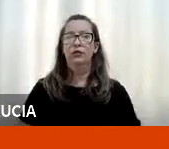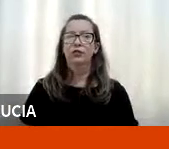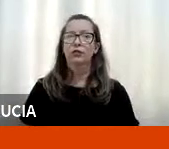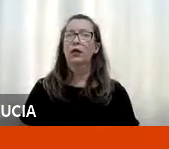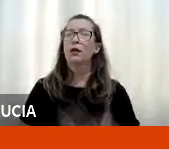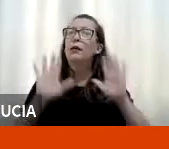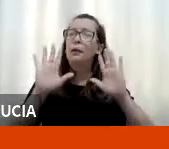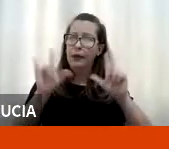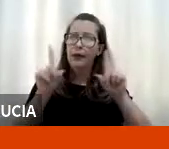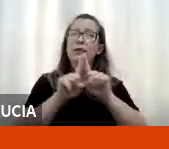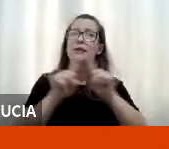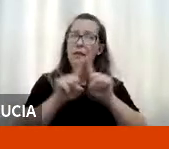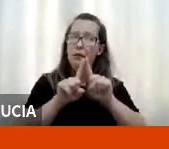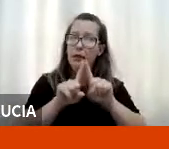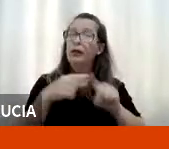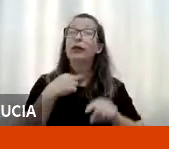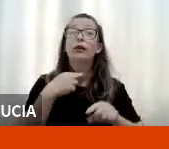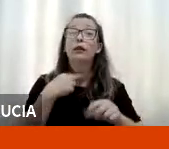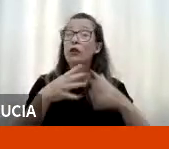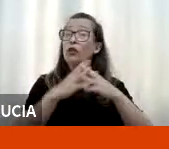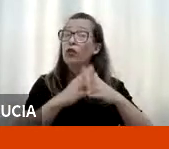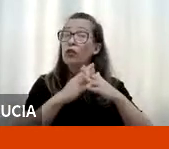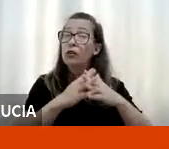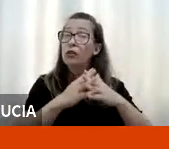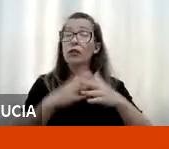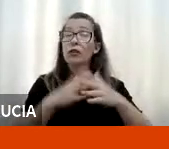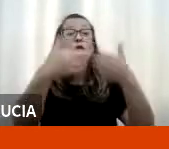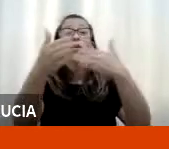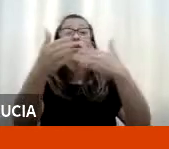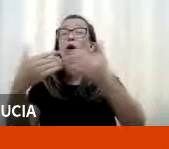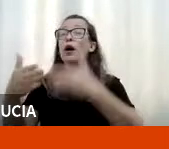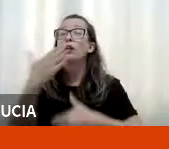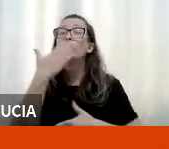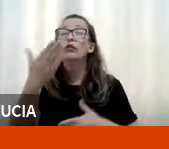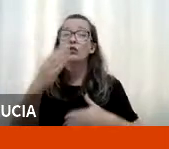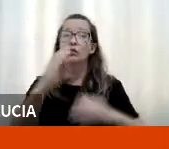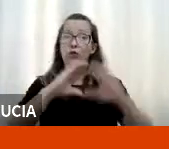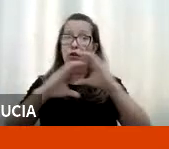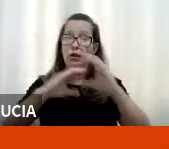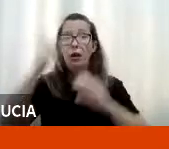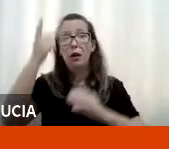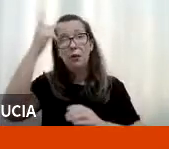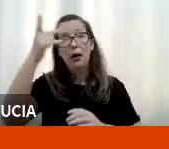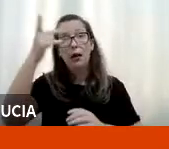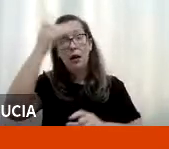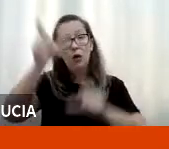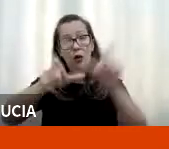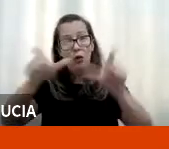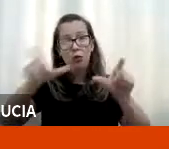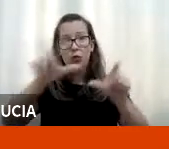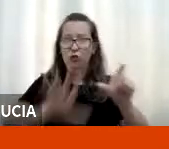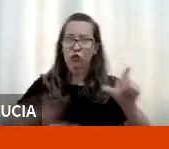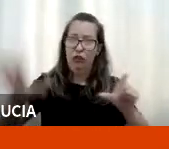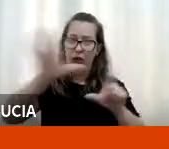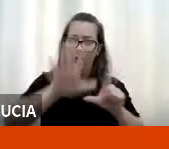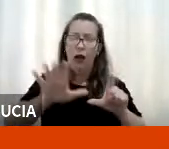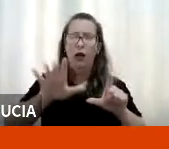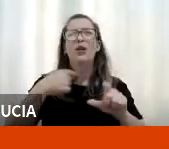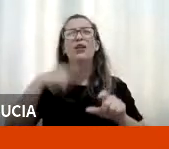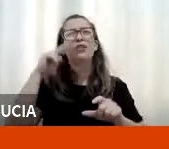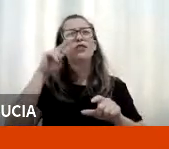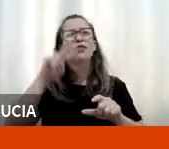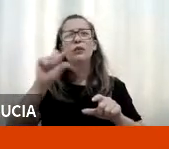Mas também não se confunde com qualquer tipo de comunicação para o público em geral. Eu vi outro dia a